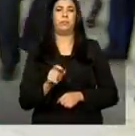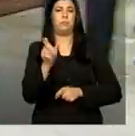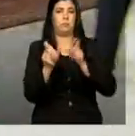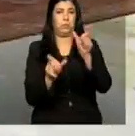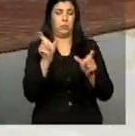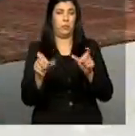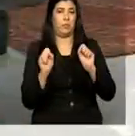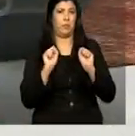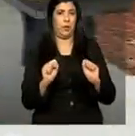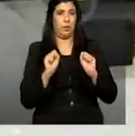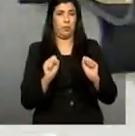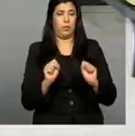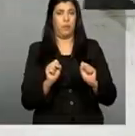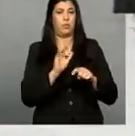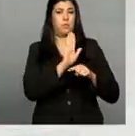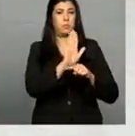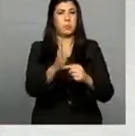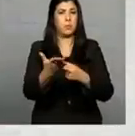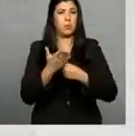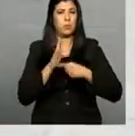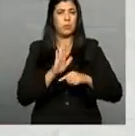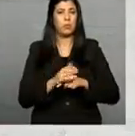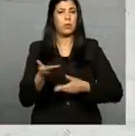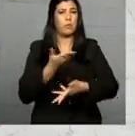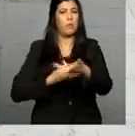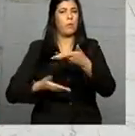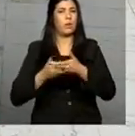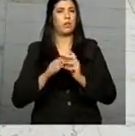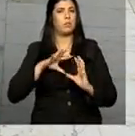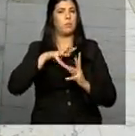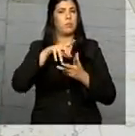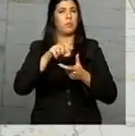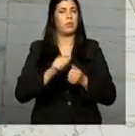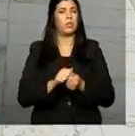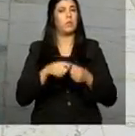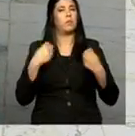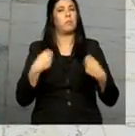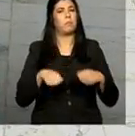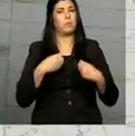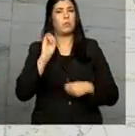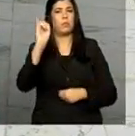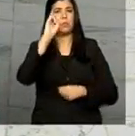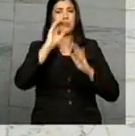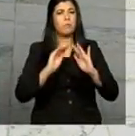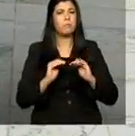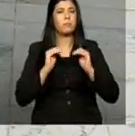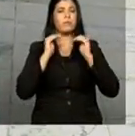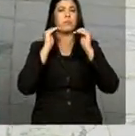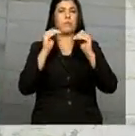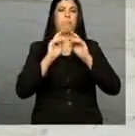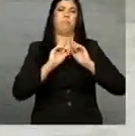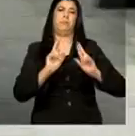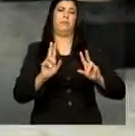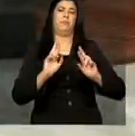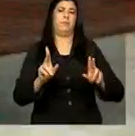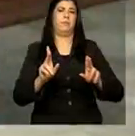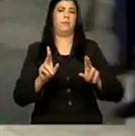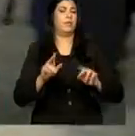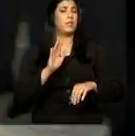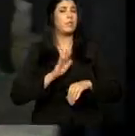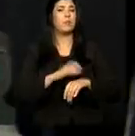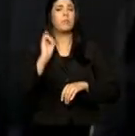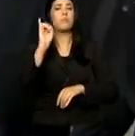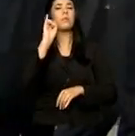possam efetivamente cooperar em termos de relações internacionais, eles têm que, sobretudo, superar os estranhamentos. E nada melhor